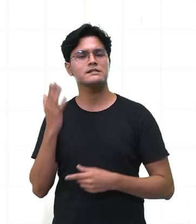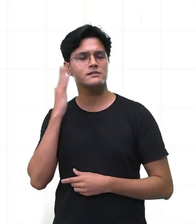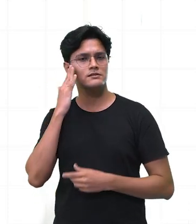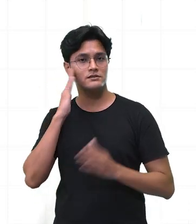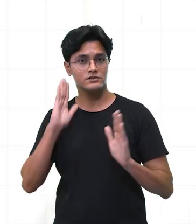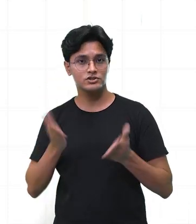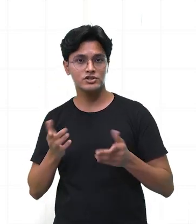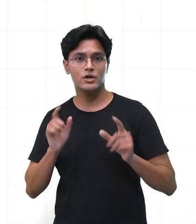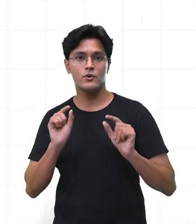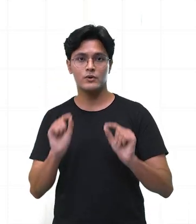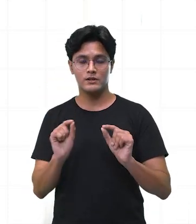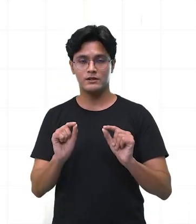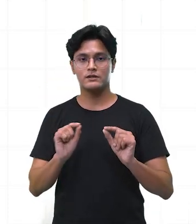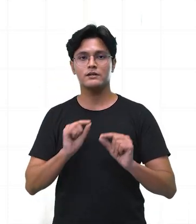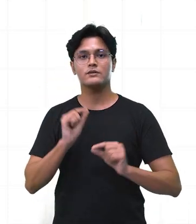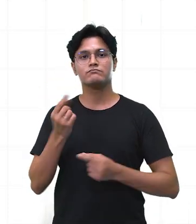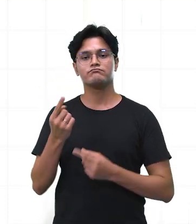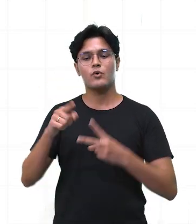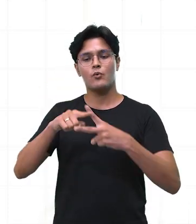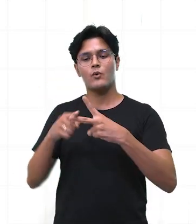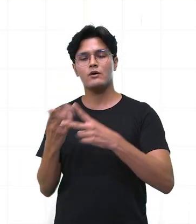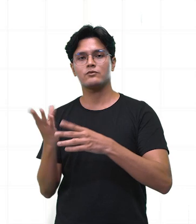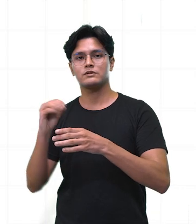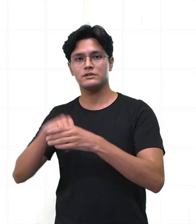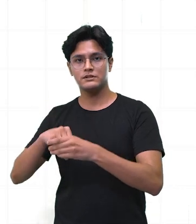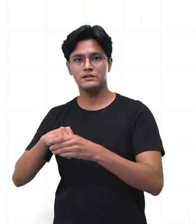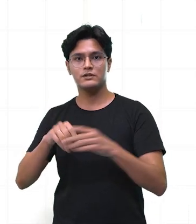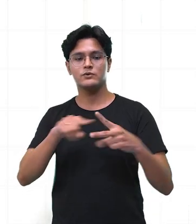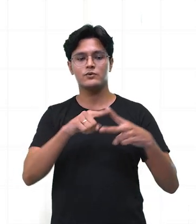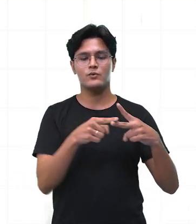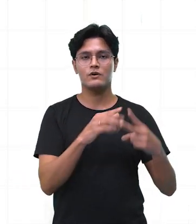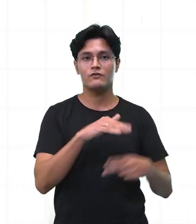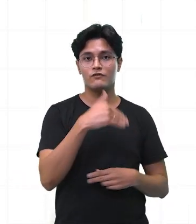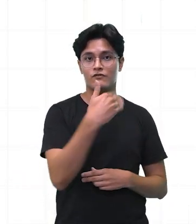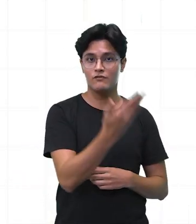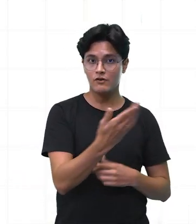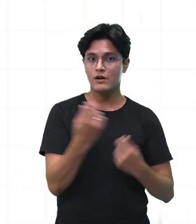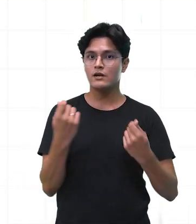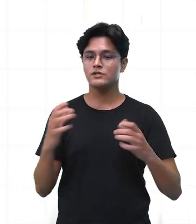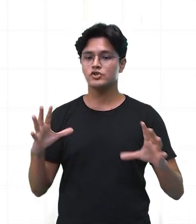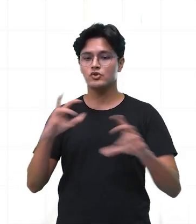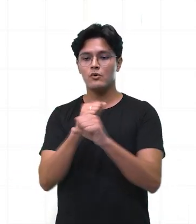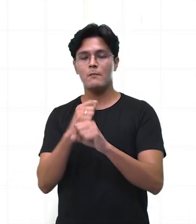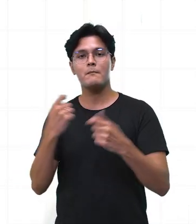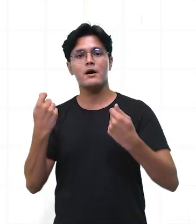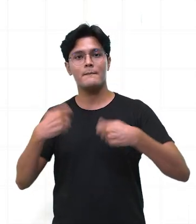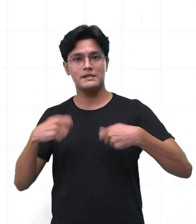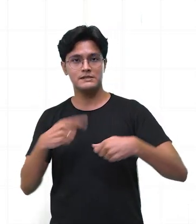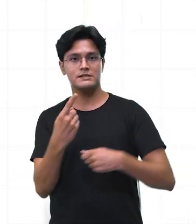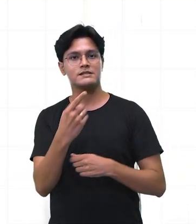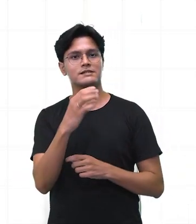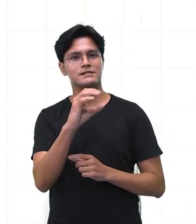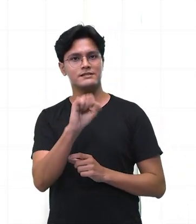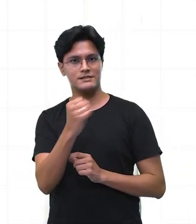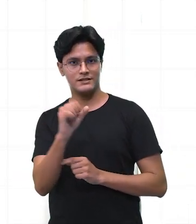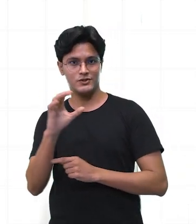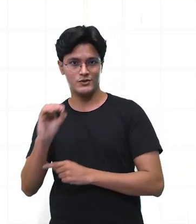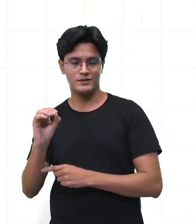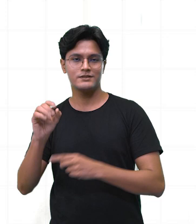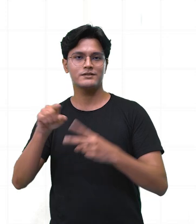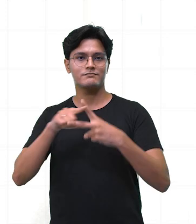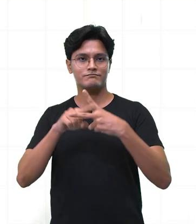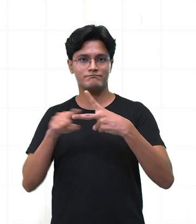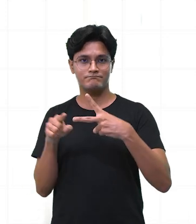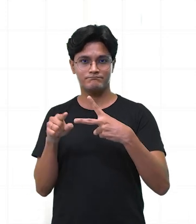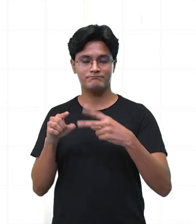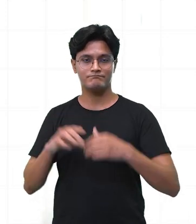interno quanto o ângulo externo, eles precisam ter esse valor de 180 graus, tá? E aí nesse